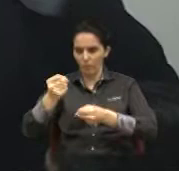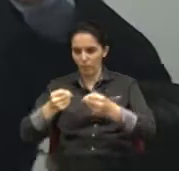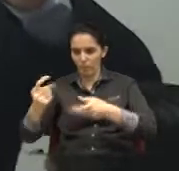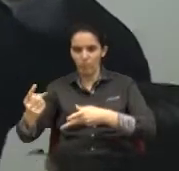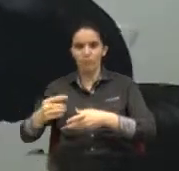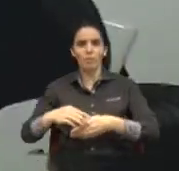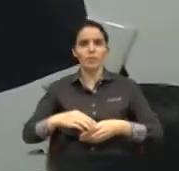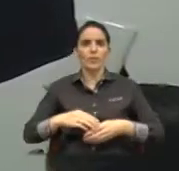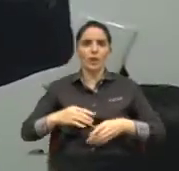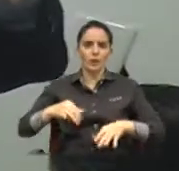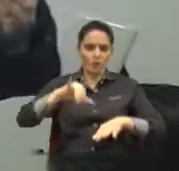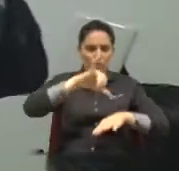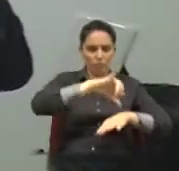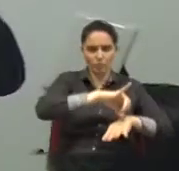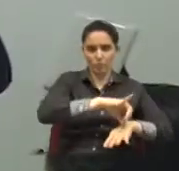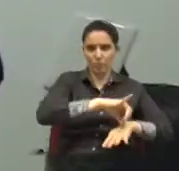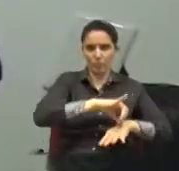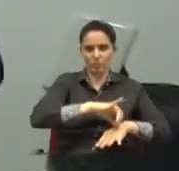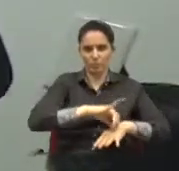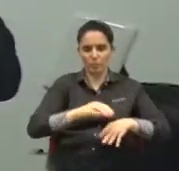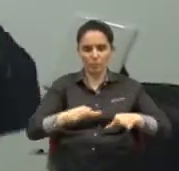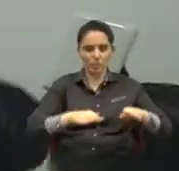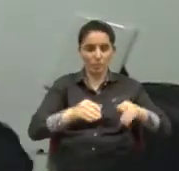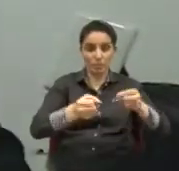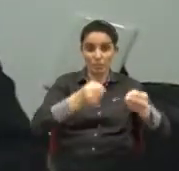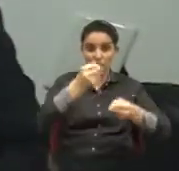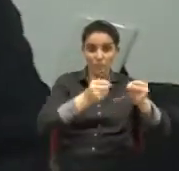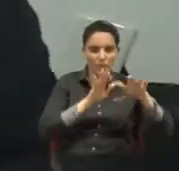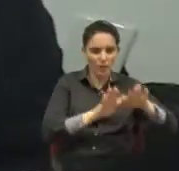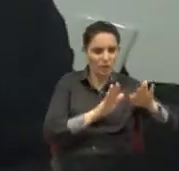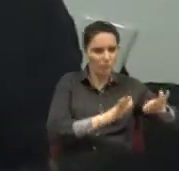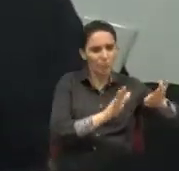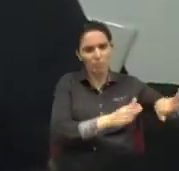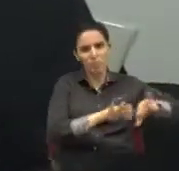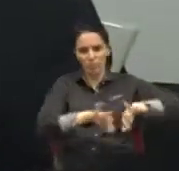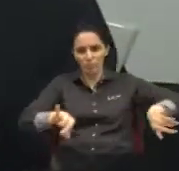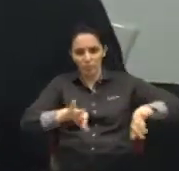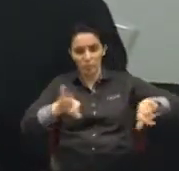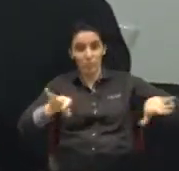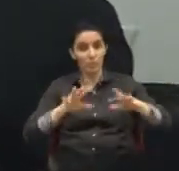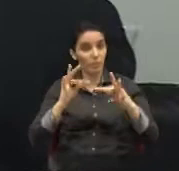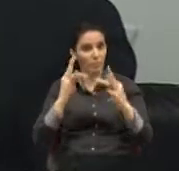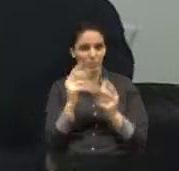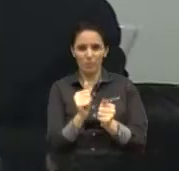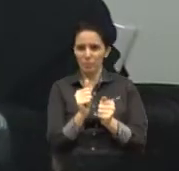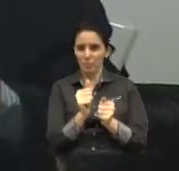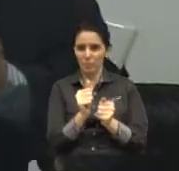no centro, para o trânsito da cidade de Limeira e